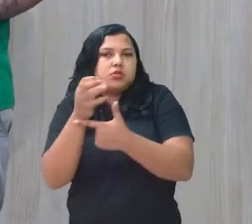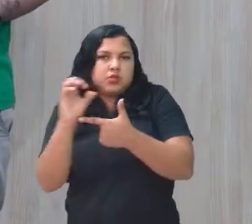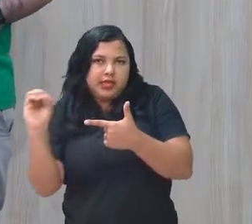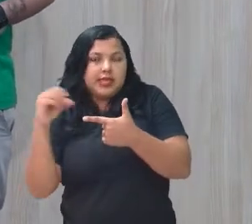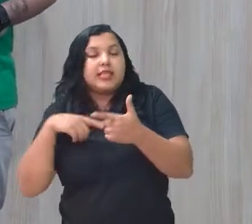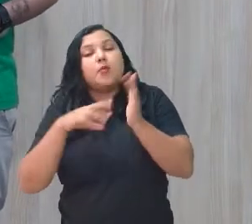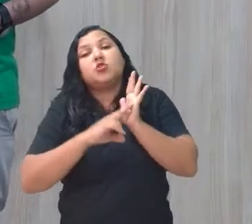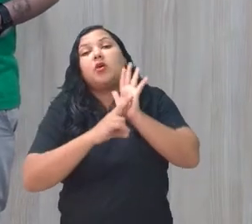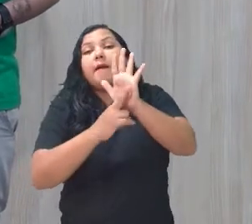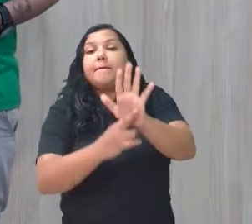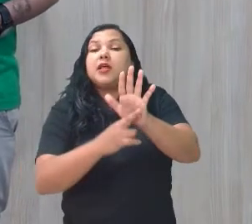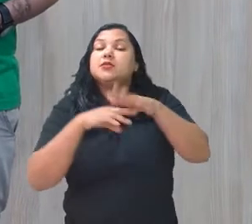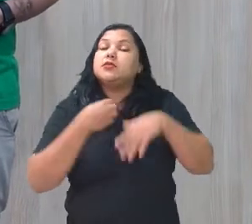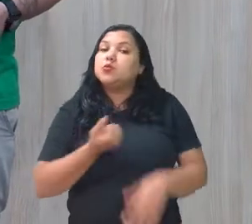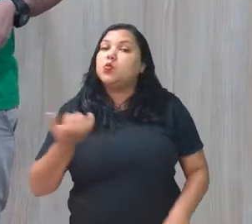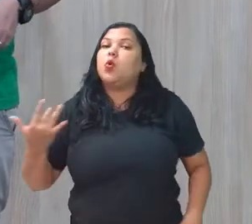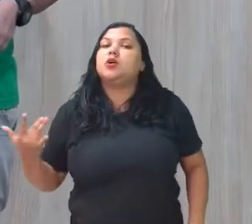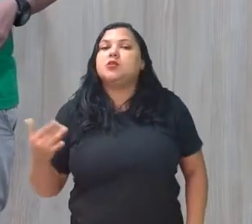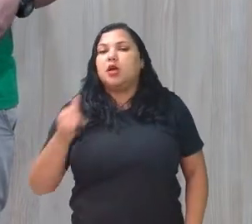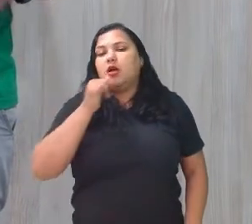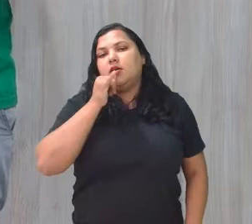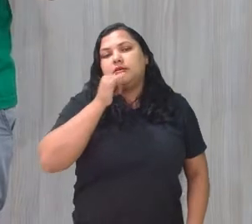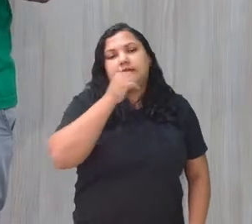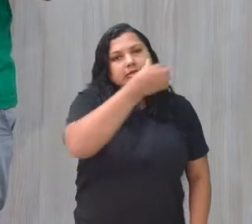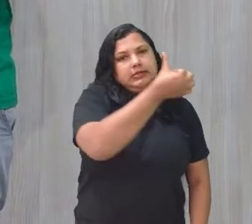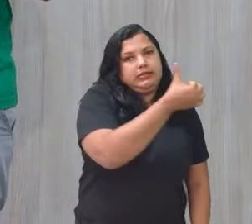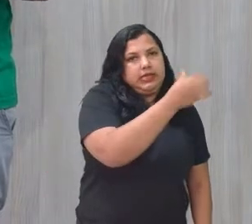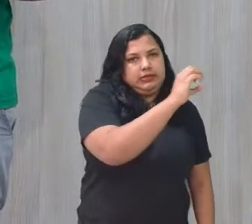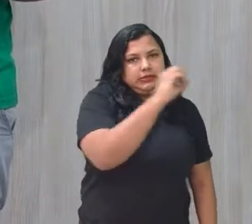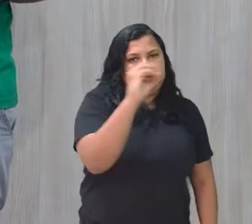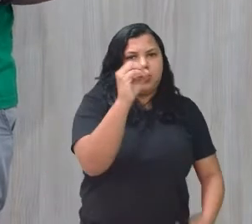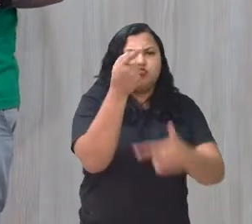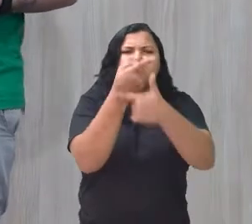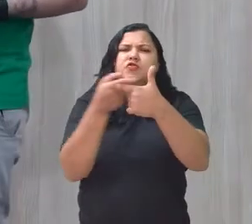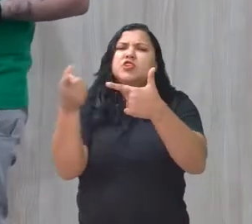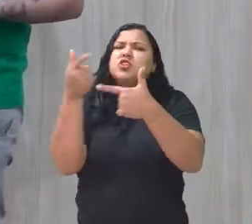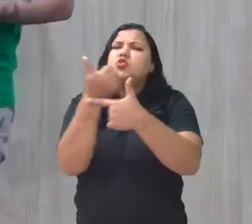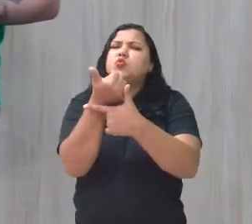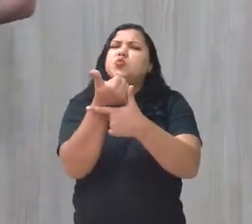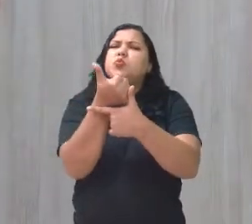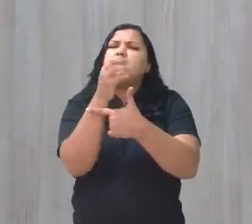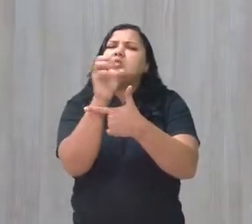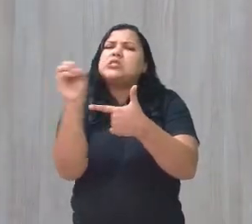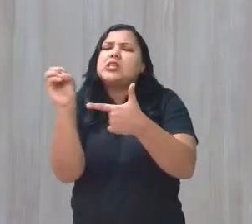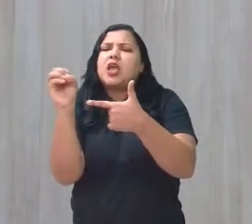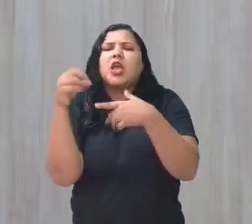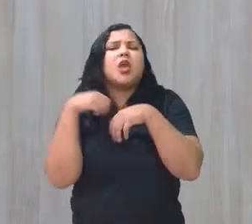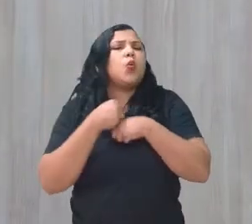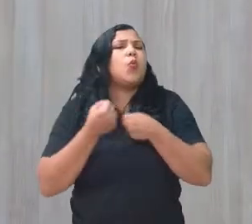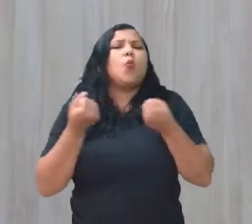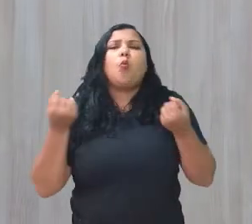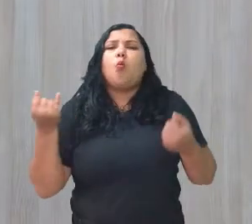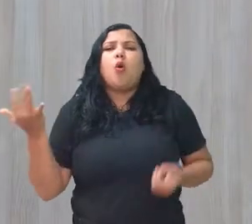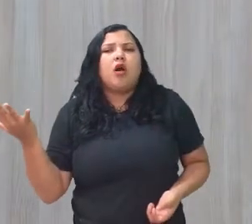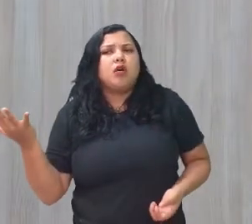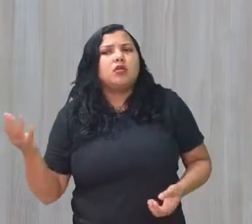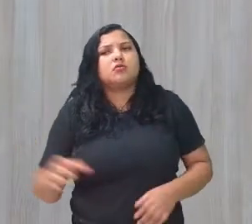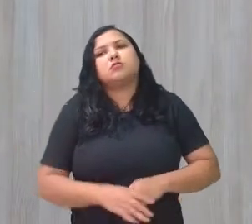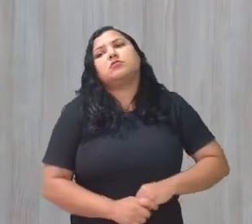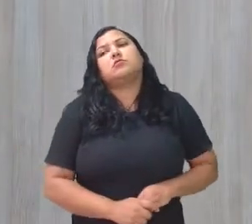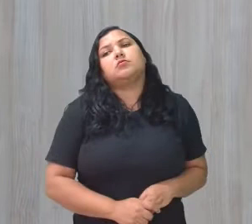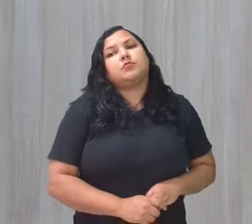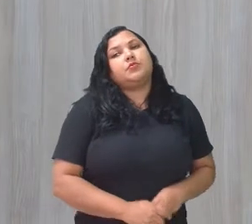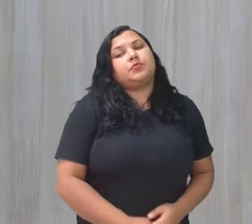quê? A gente vai pegar os 600 e vai dividir em 100 partes iguais. Então, fazendo os 600 dividido por